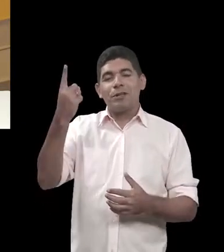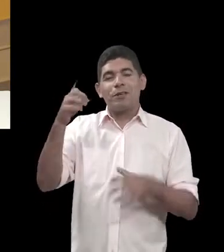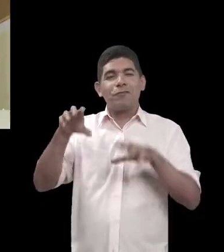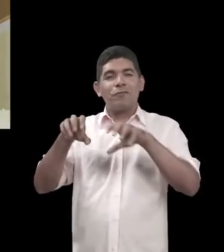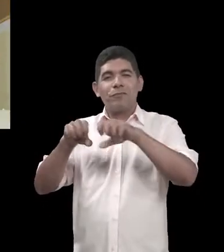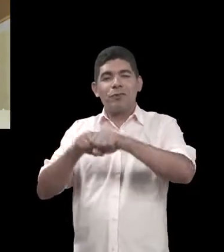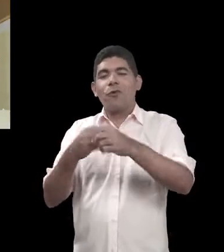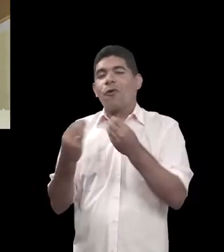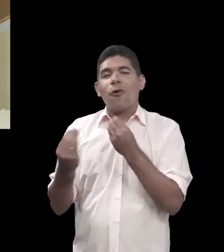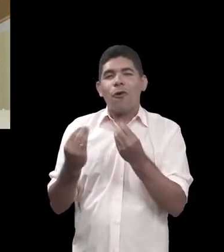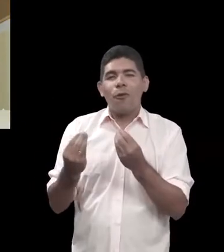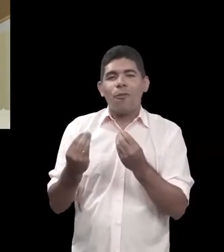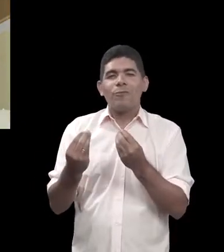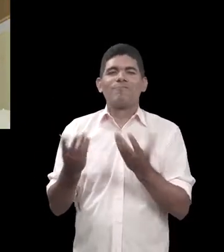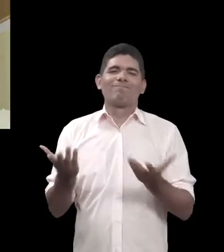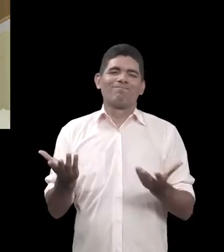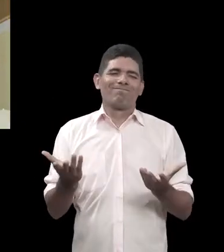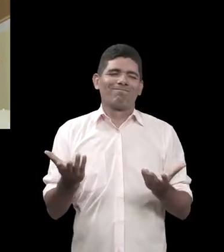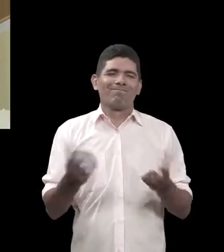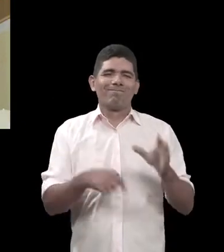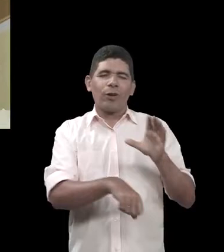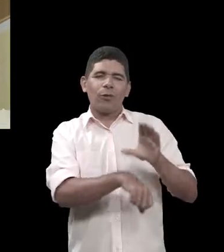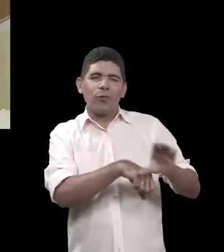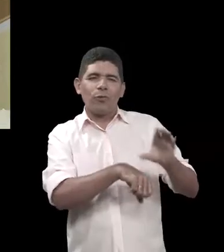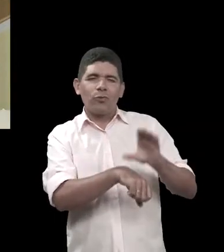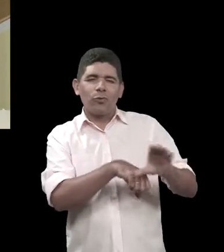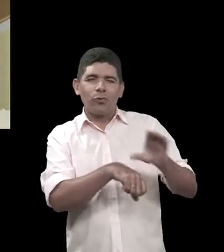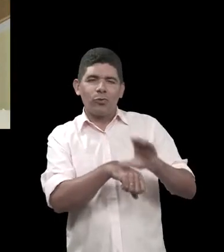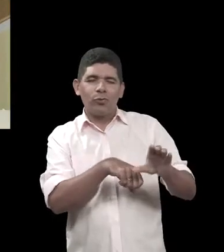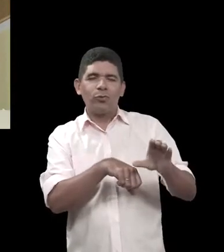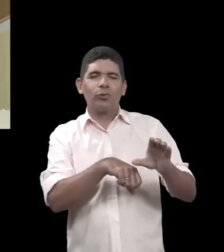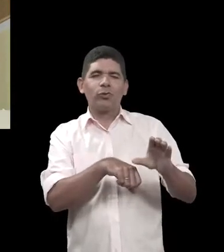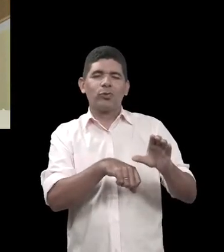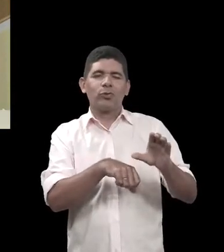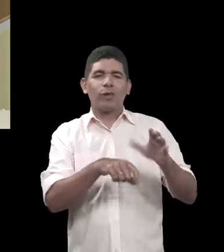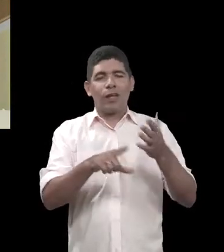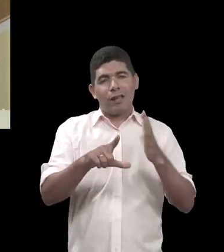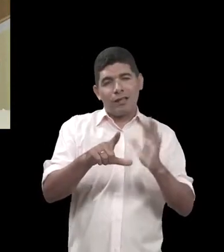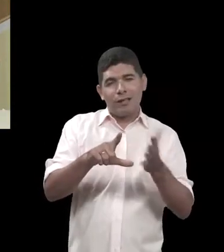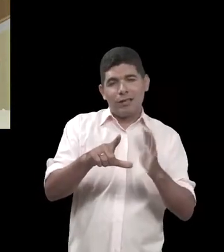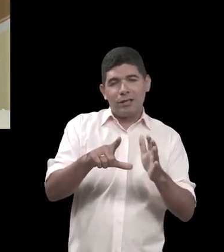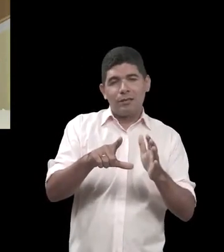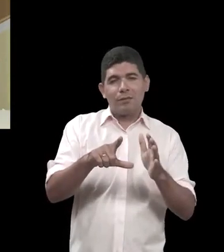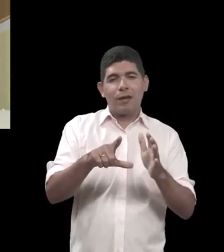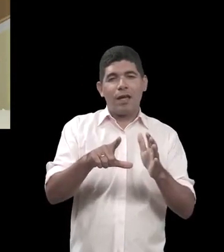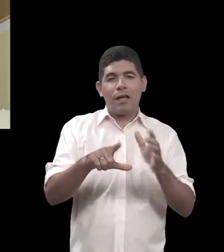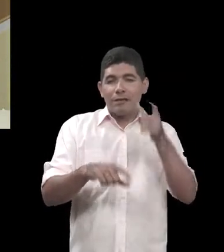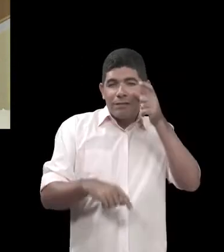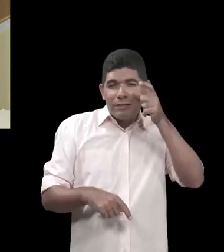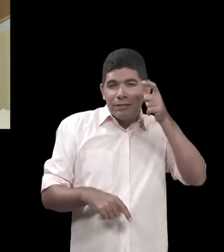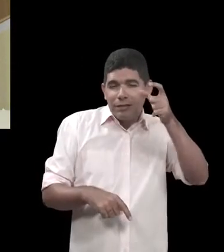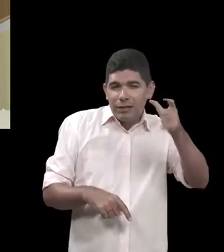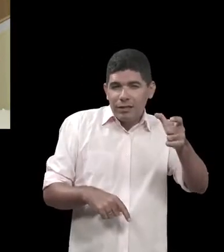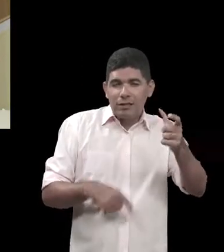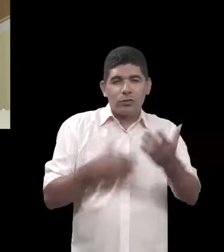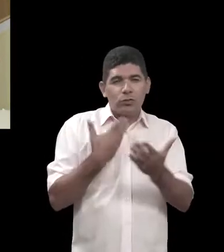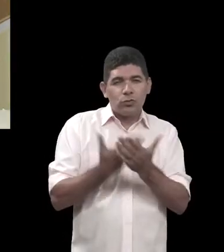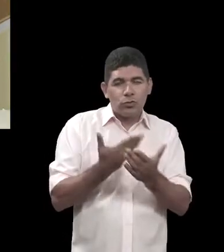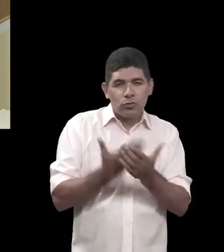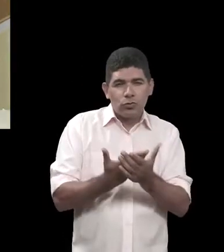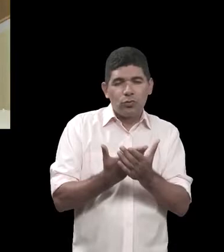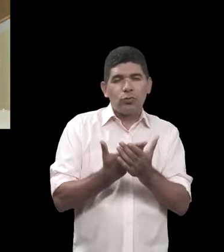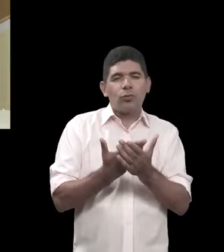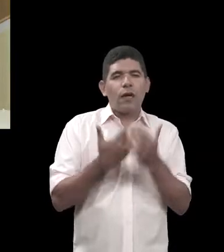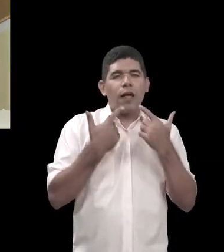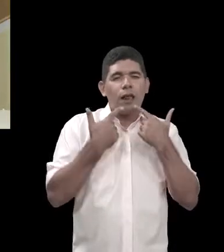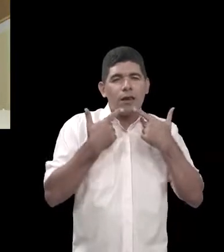Bom, do curso de Libras, assim, o que eu me interesso mesmo é pelo estudo da língua. A parte da linguística, entender a língua de